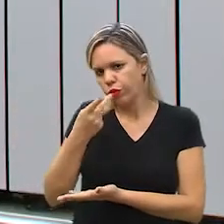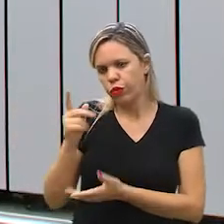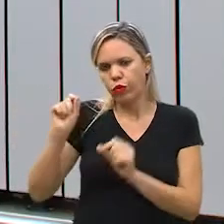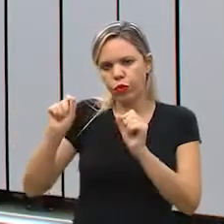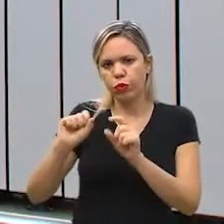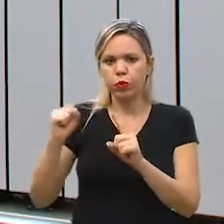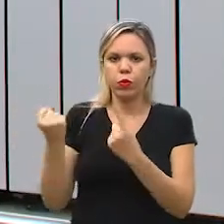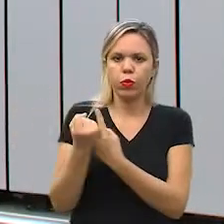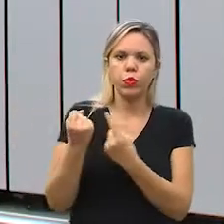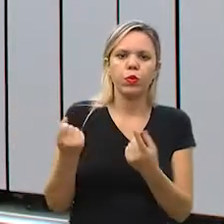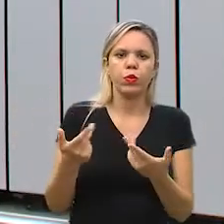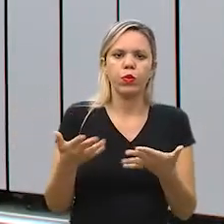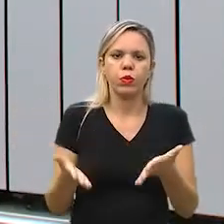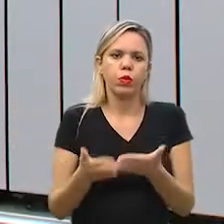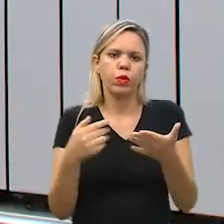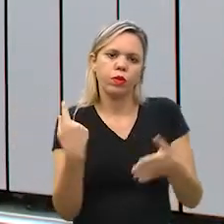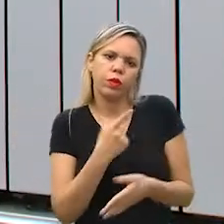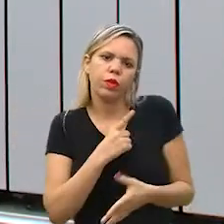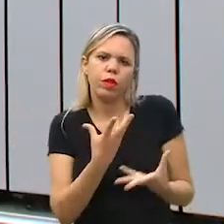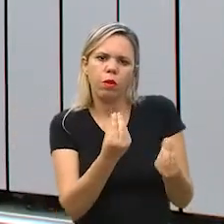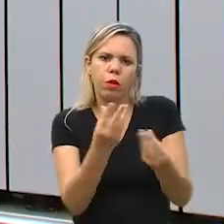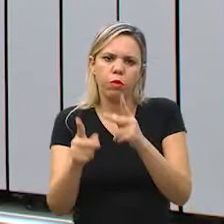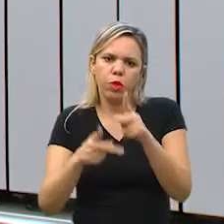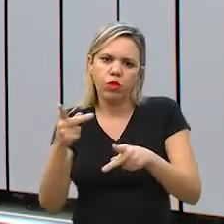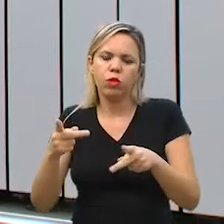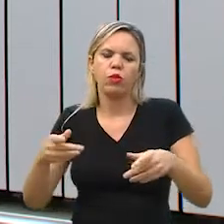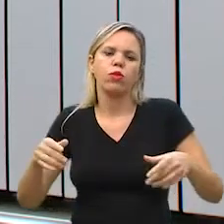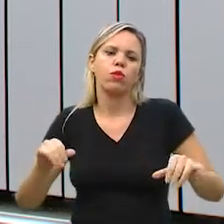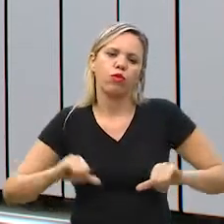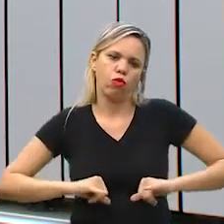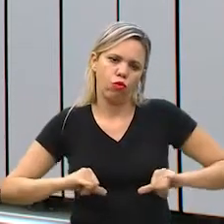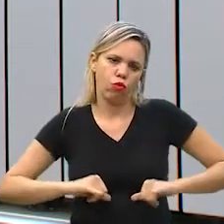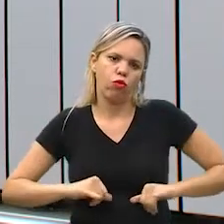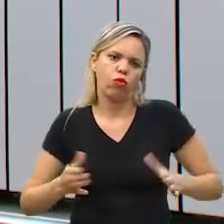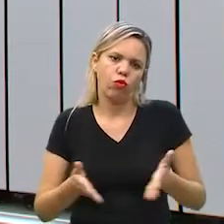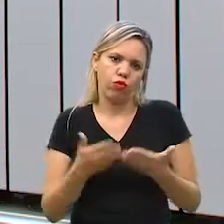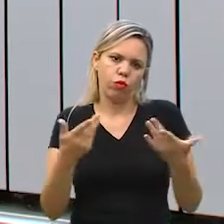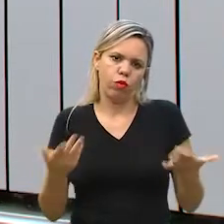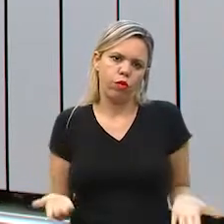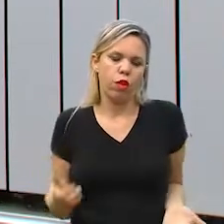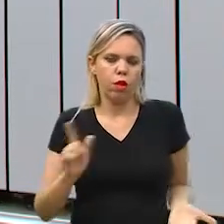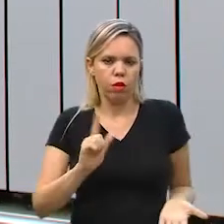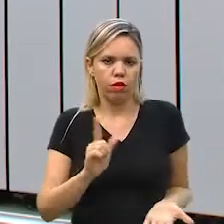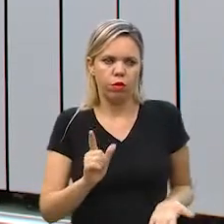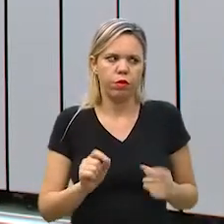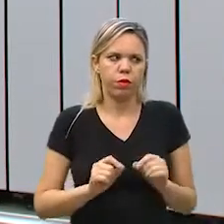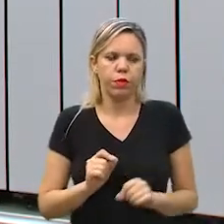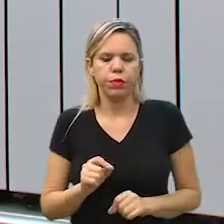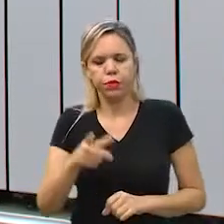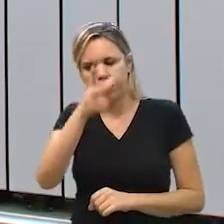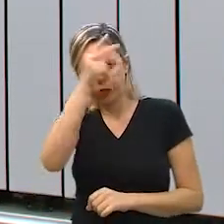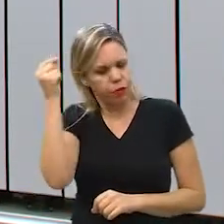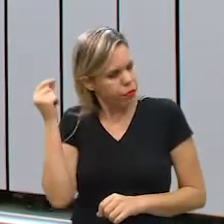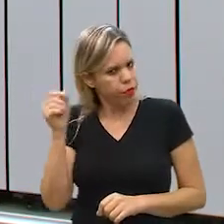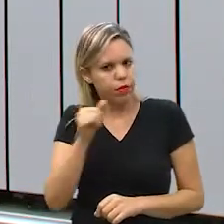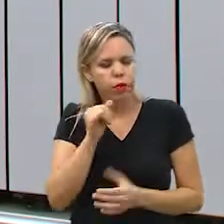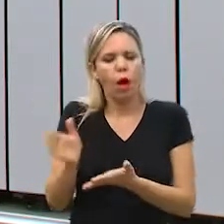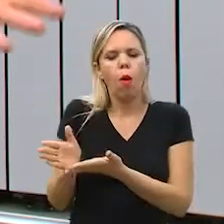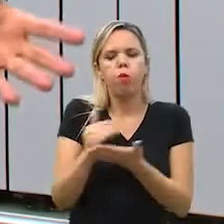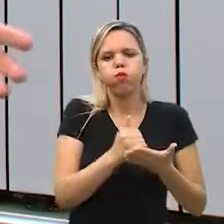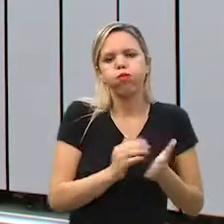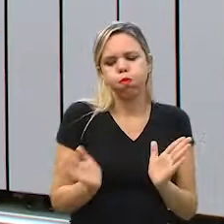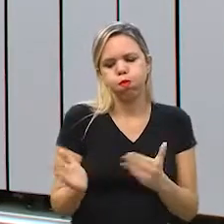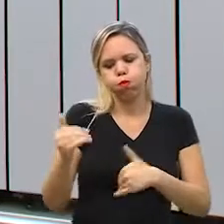questão social, né? A gente tem muita gente passando necessidade. Lógico que o prefeito, com a questão de arrecadação de